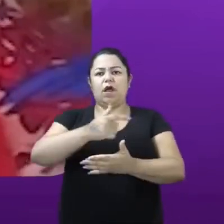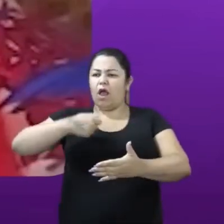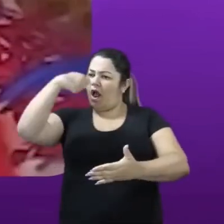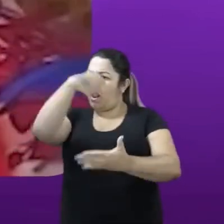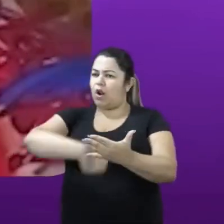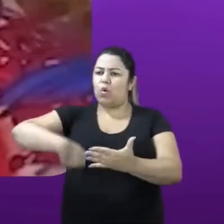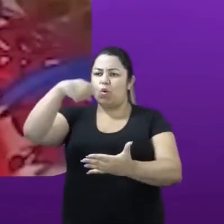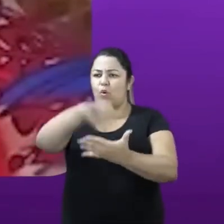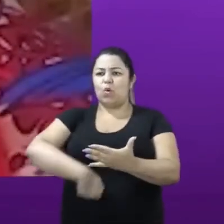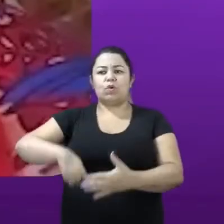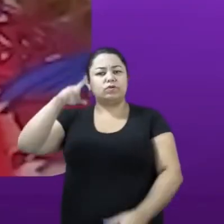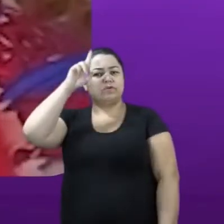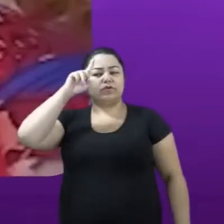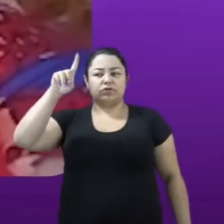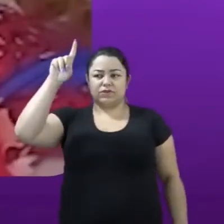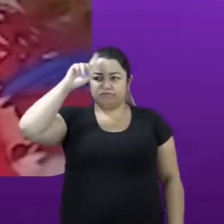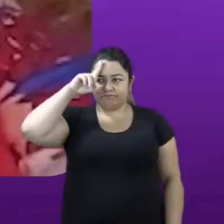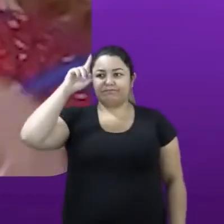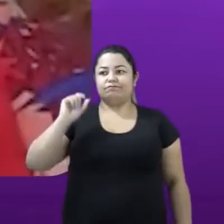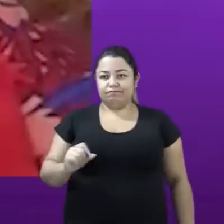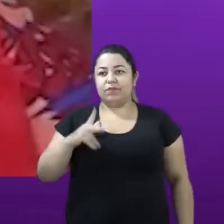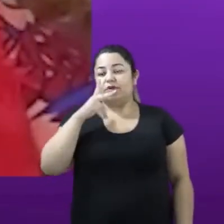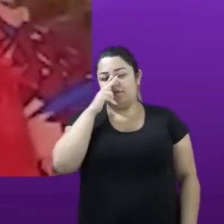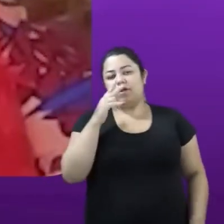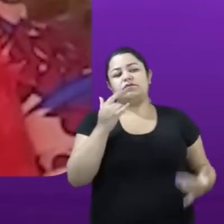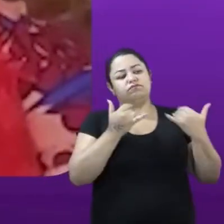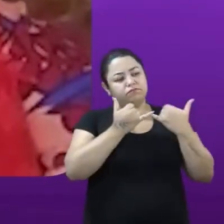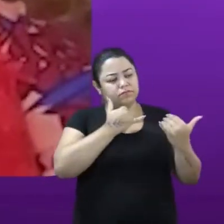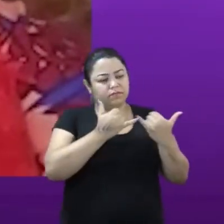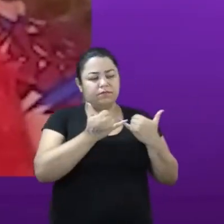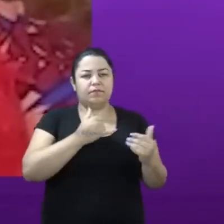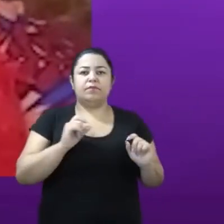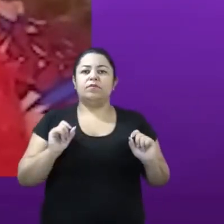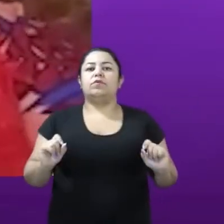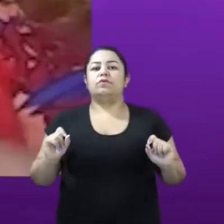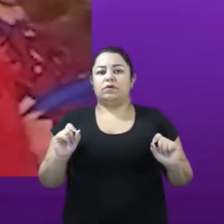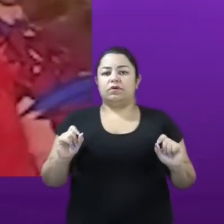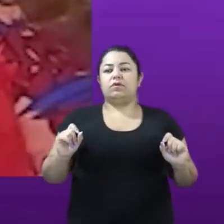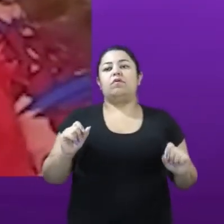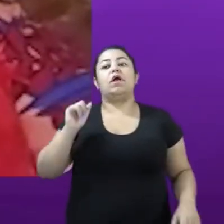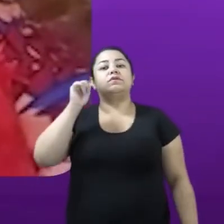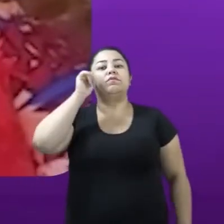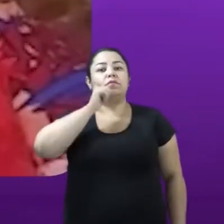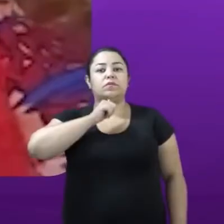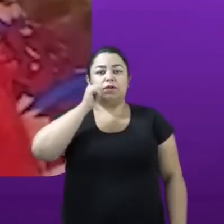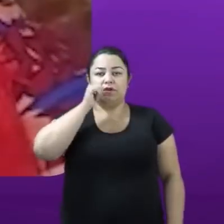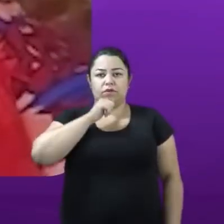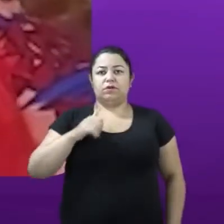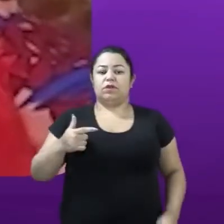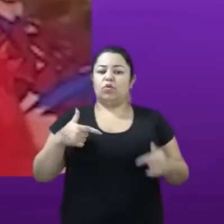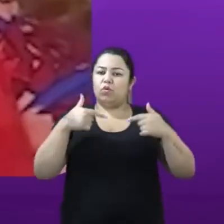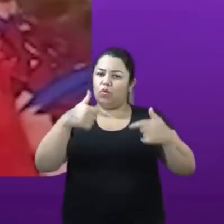gente carrega no dia a dia. Isso aí eu acho que se assemelha, né, com as mulheres, né, que